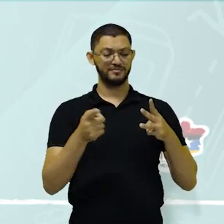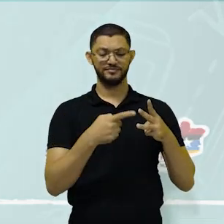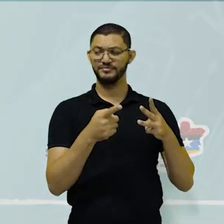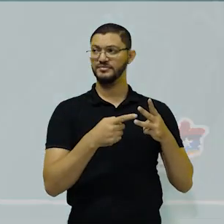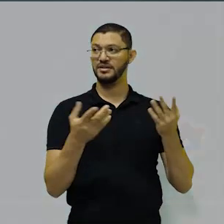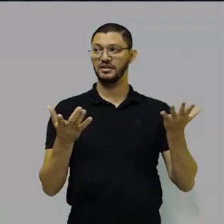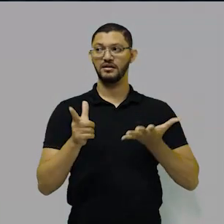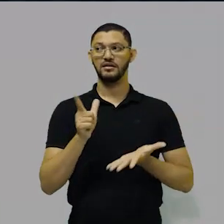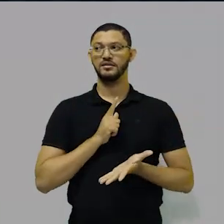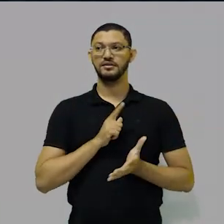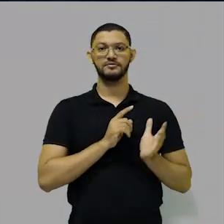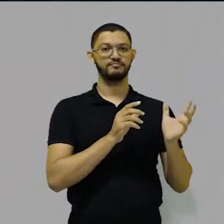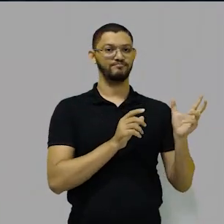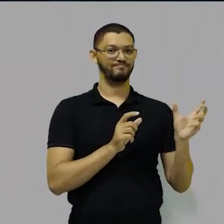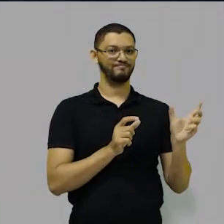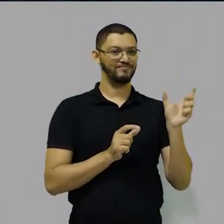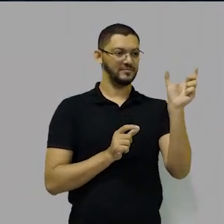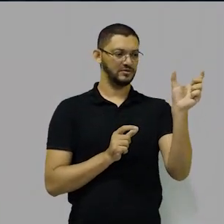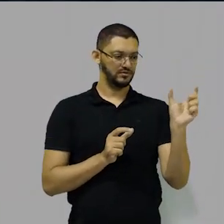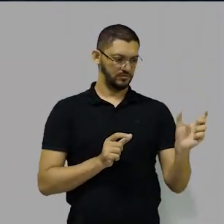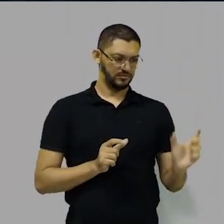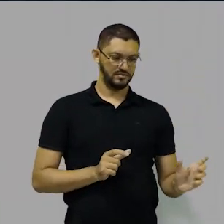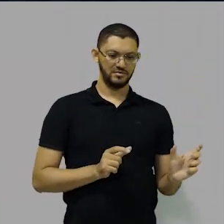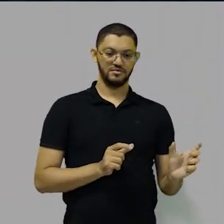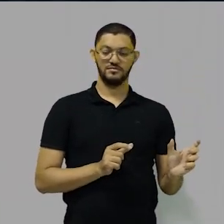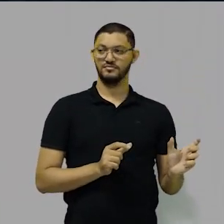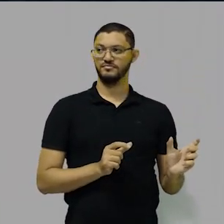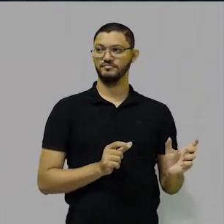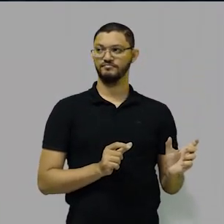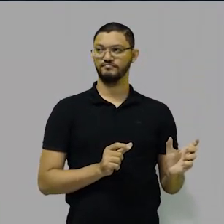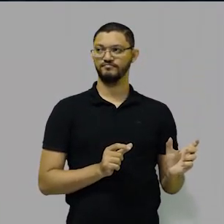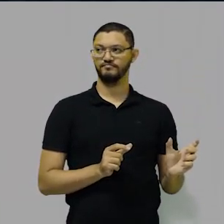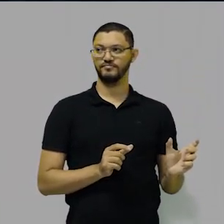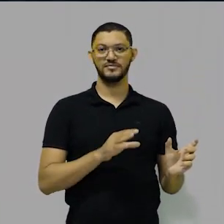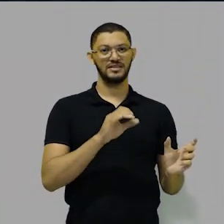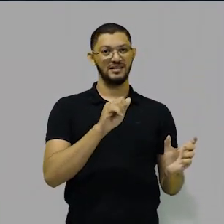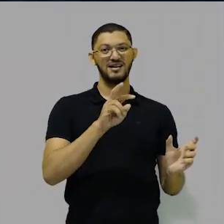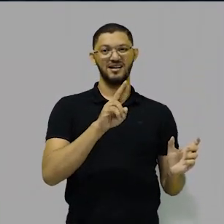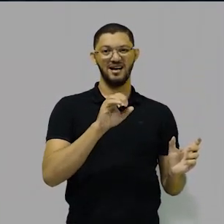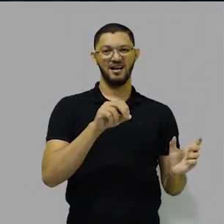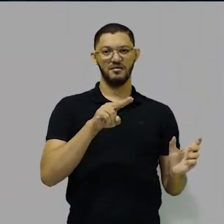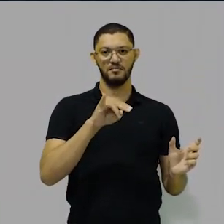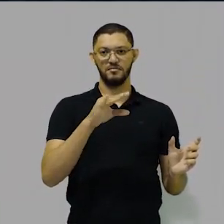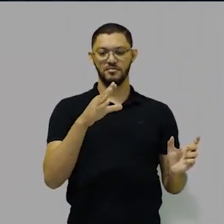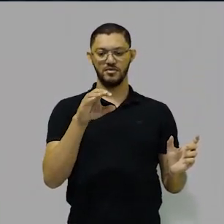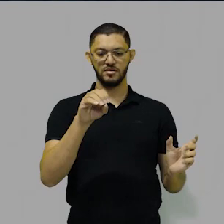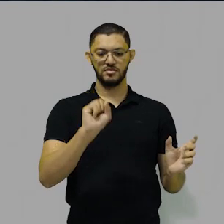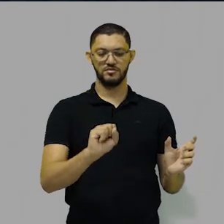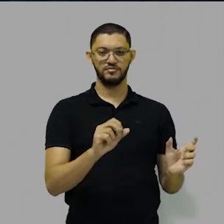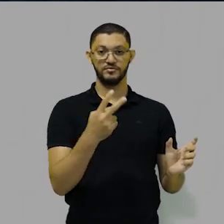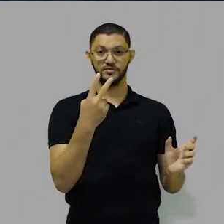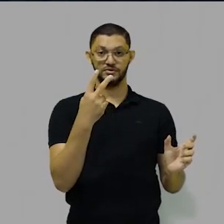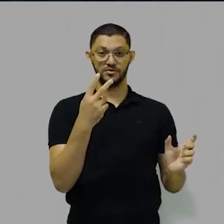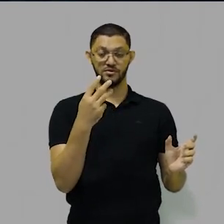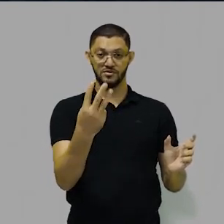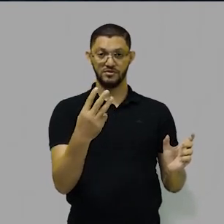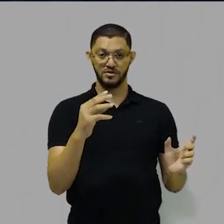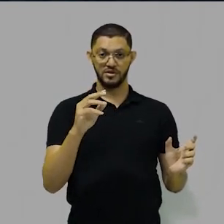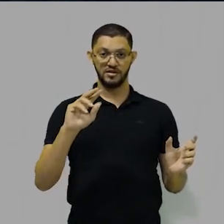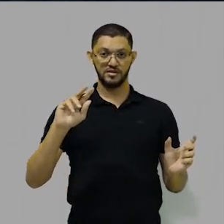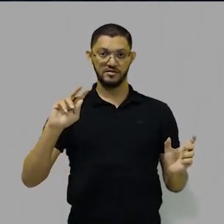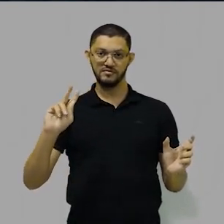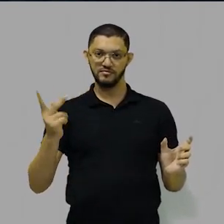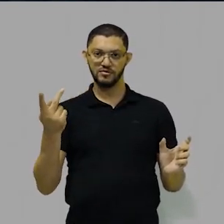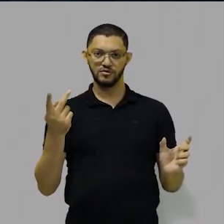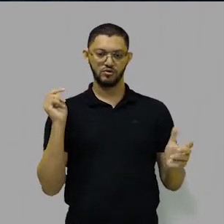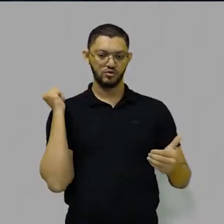Porque agora nós vamos ter 3 radicais carbônicos. Né? Os 3 hidrogênios da amônia